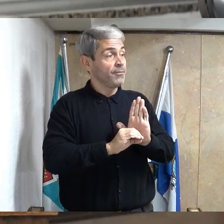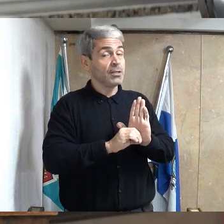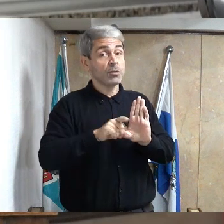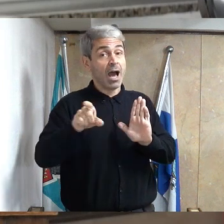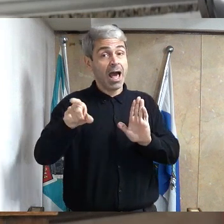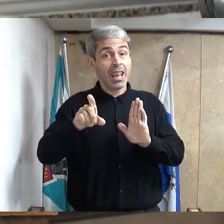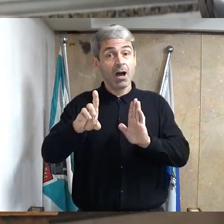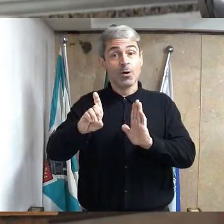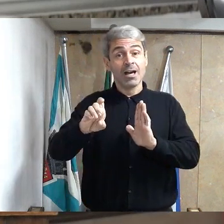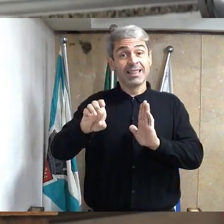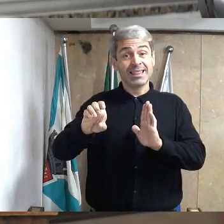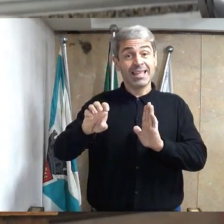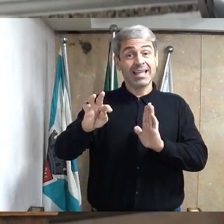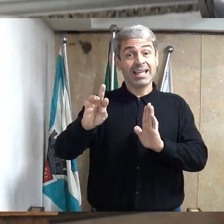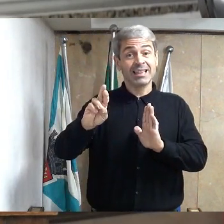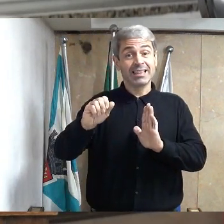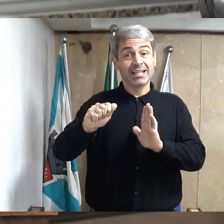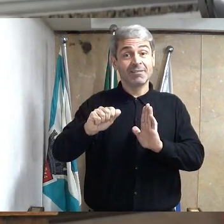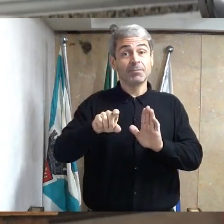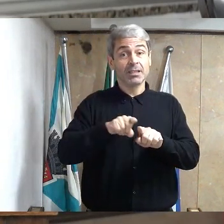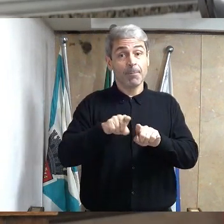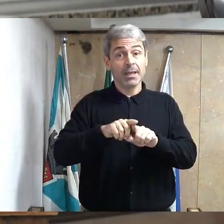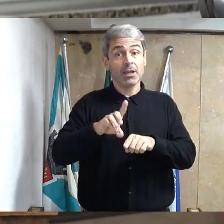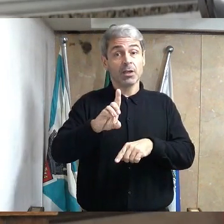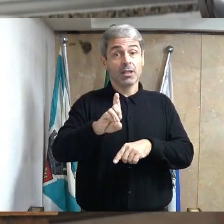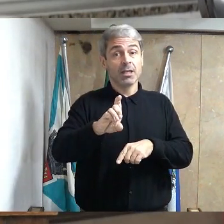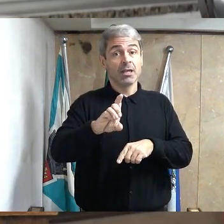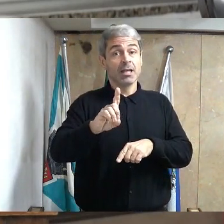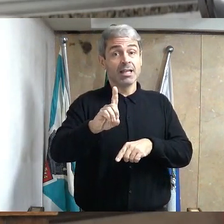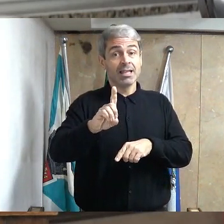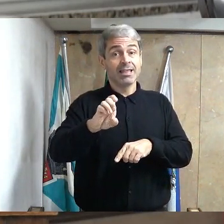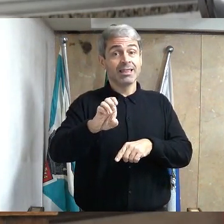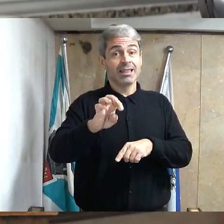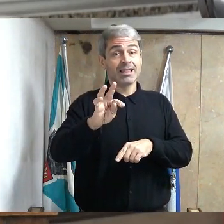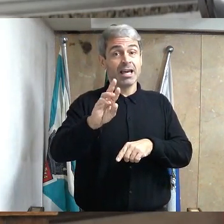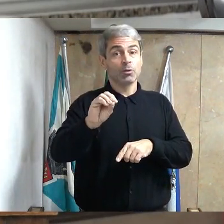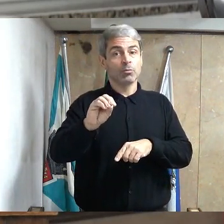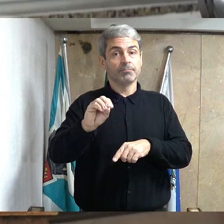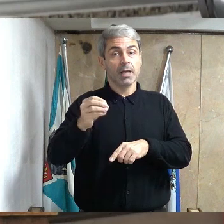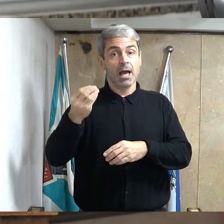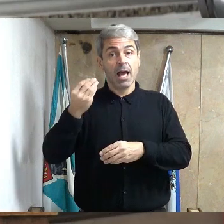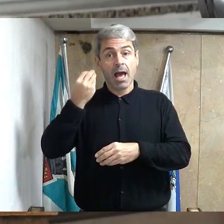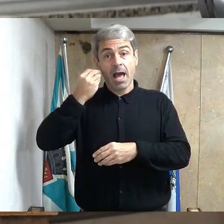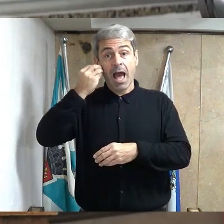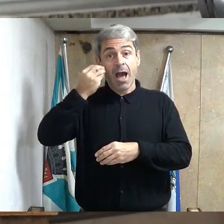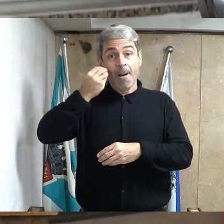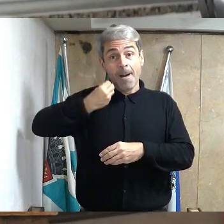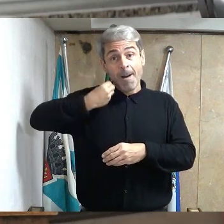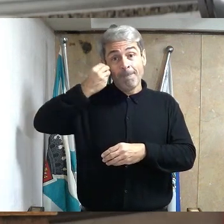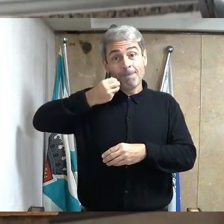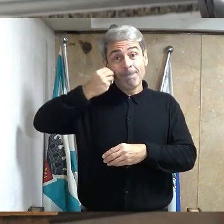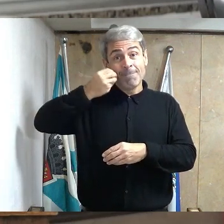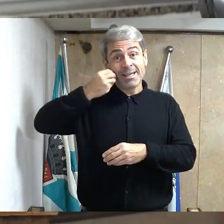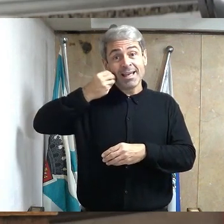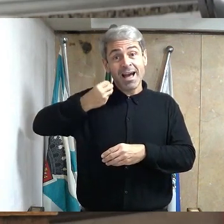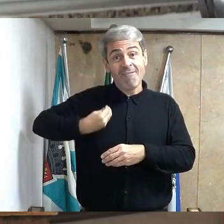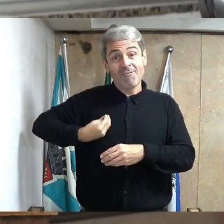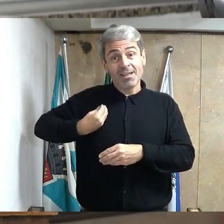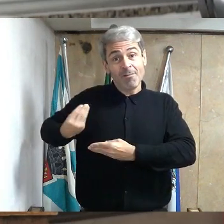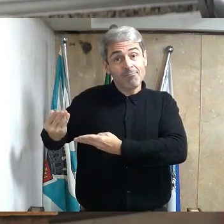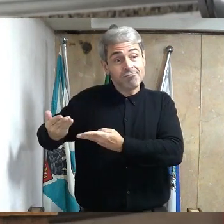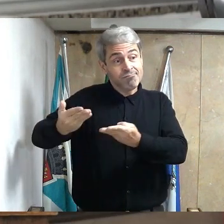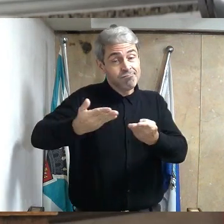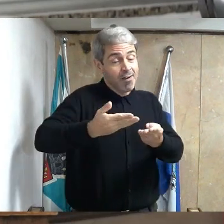e ao Detro solicitando a presença para poder fiscalizar os ônibus dessa cidade e apreender que